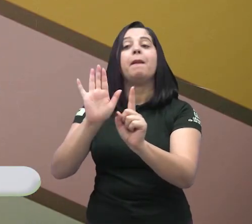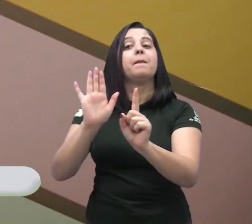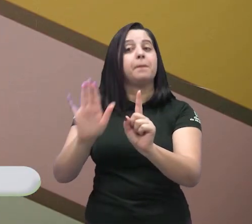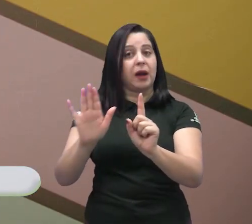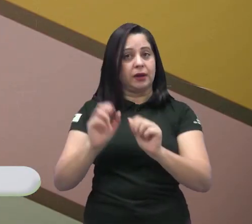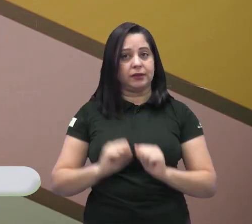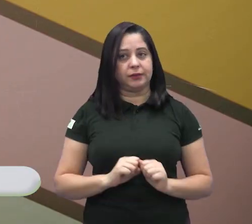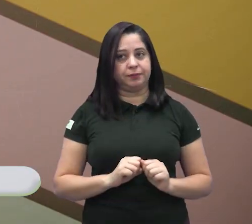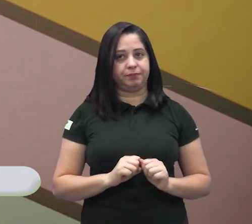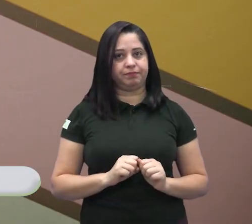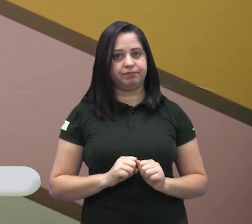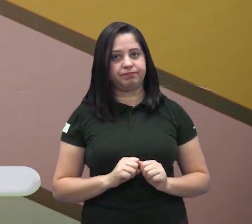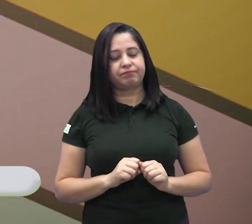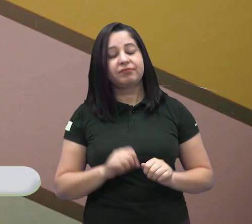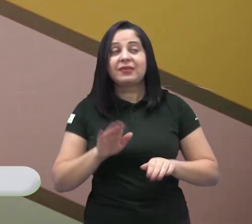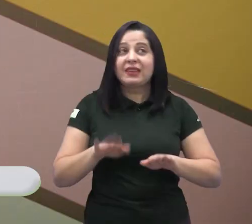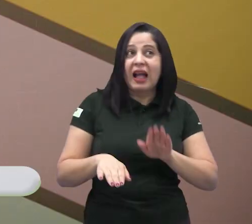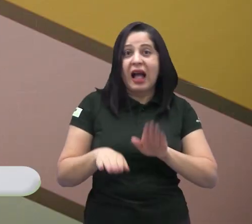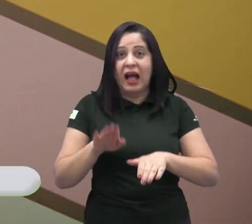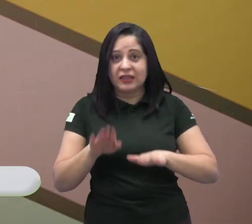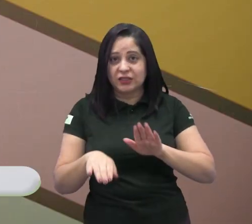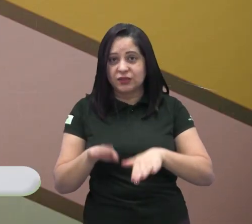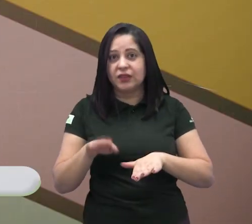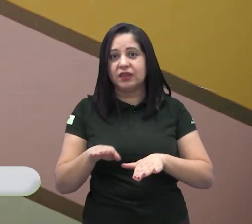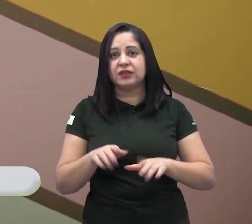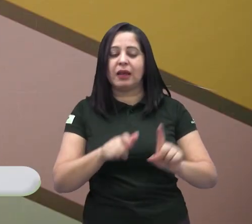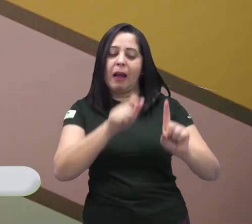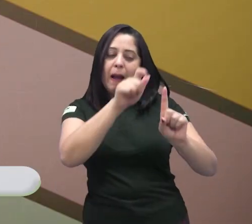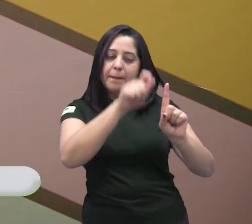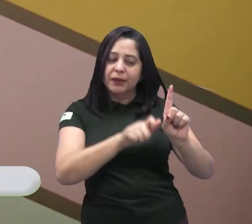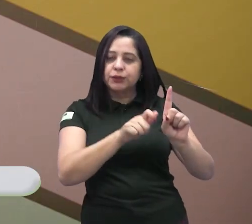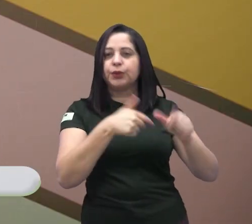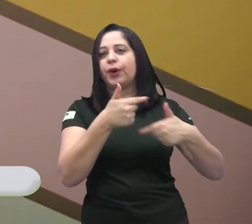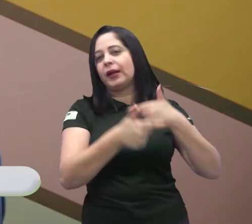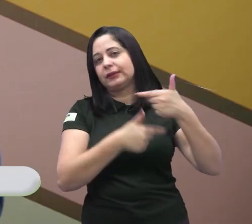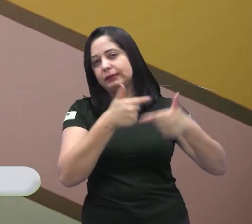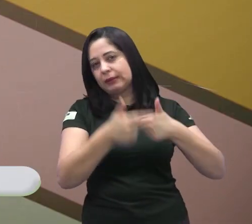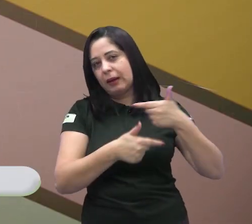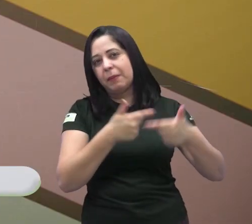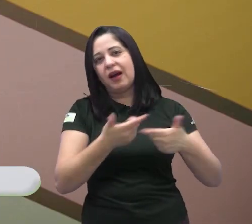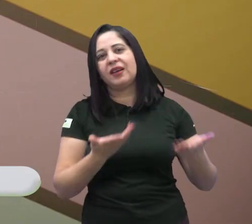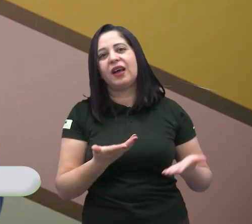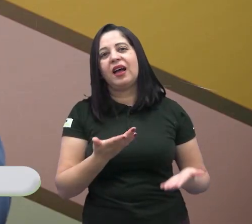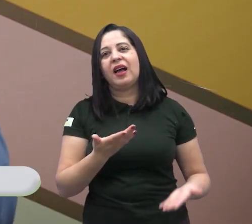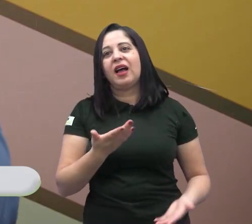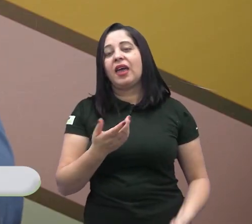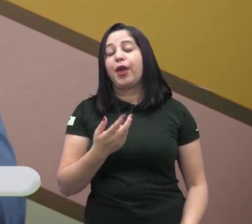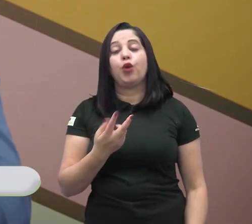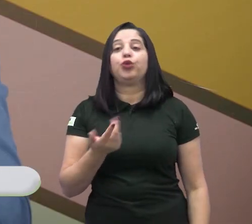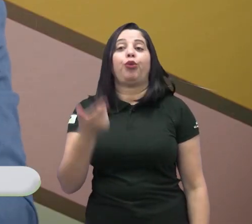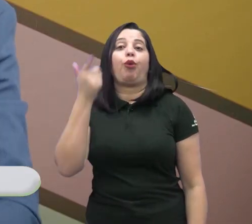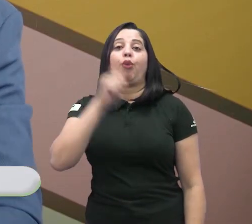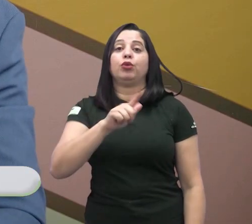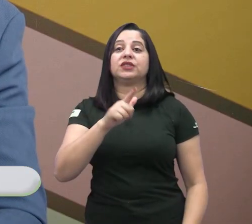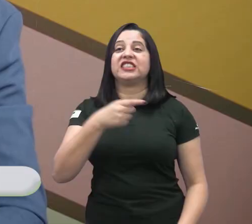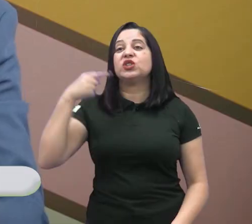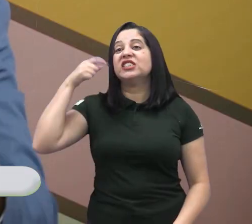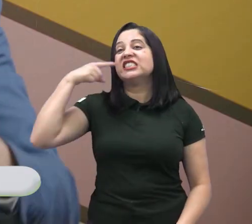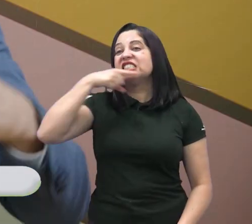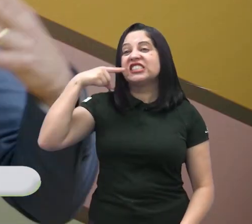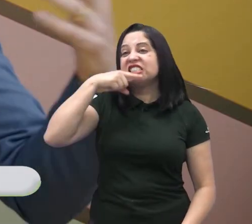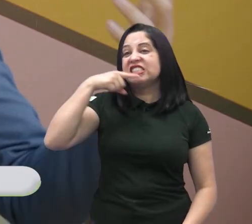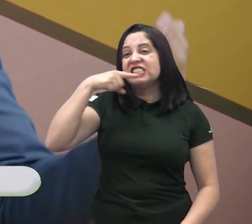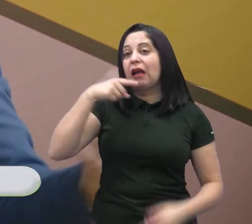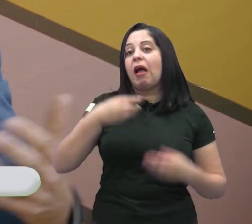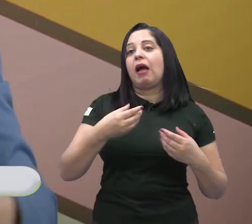ser bem honestos. Às vezes as pessoas têm mais dificuldade, trabalham numa situação e falam, eu não posso levar minha escova,